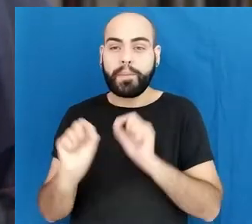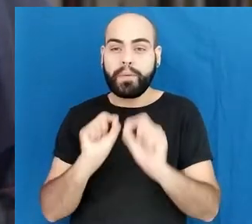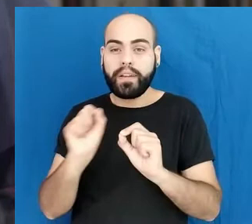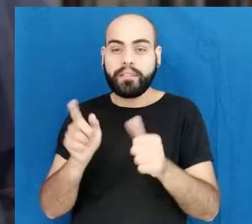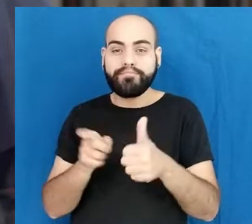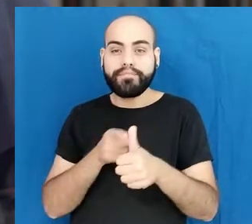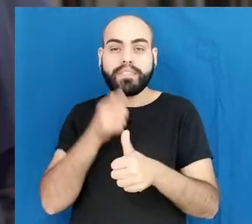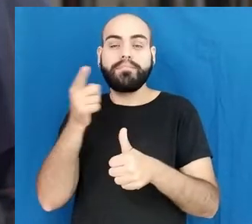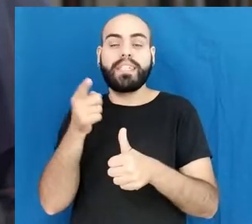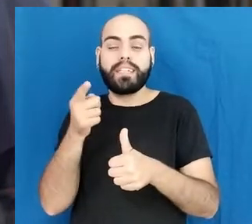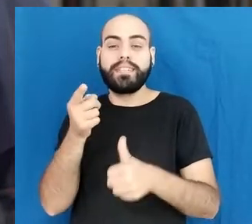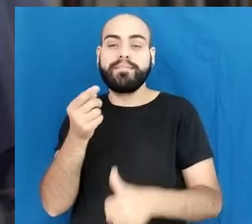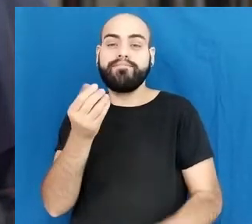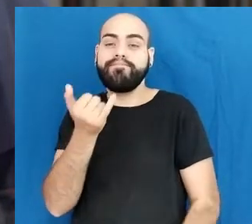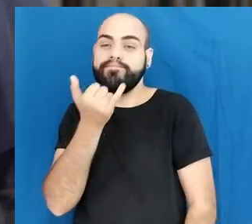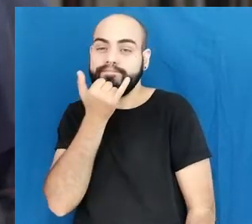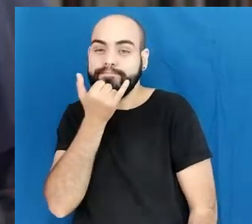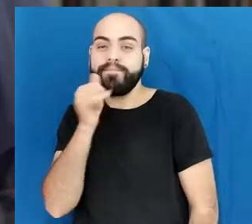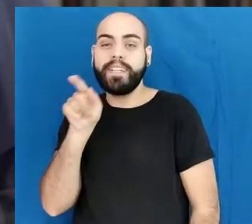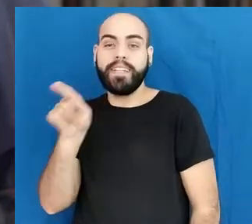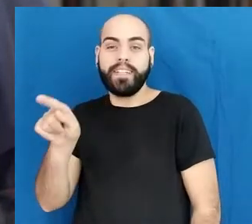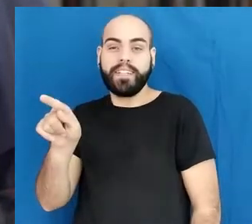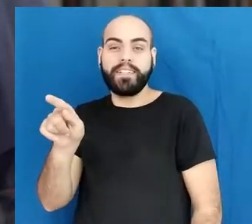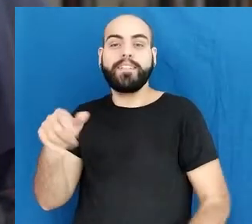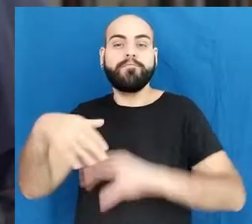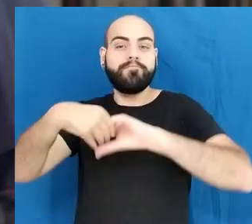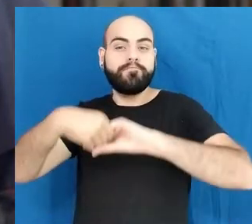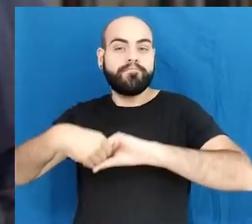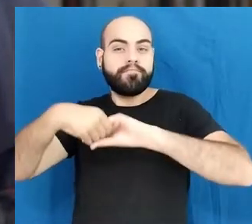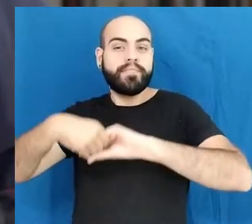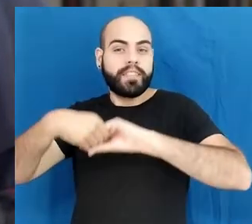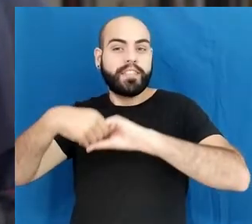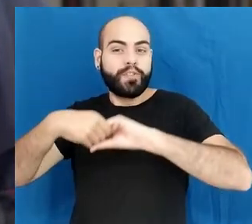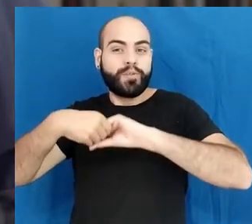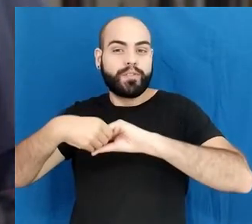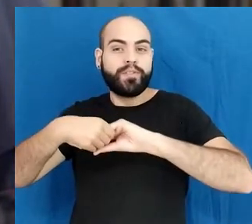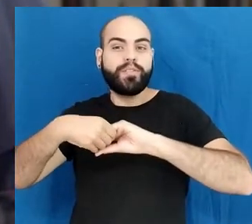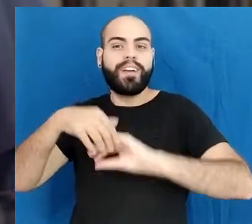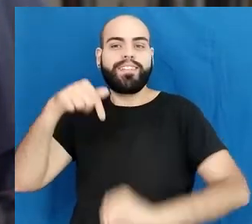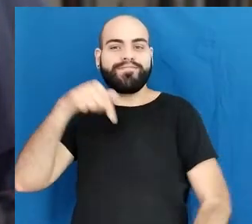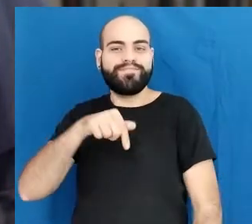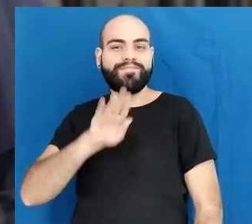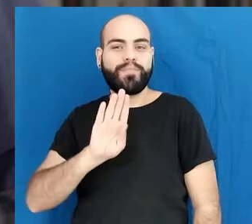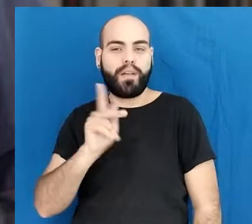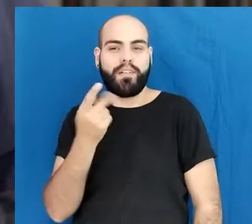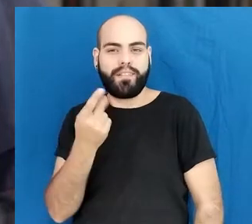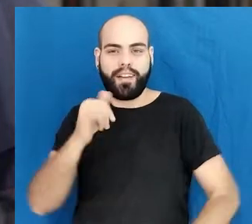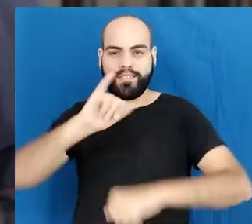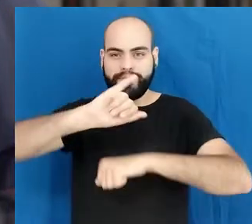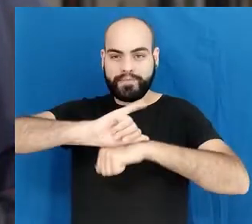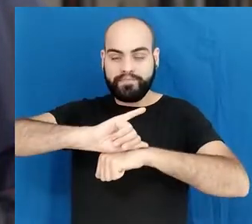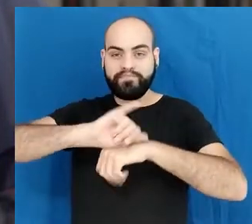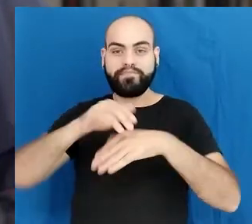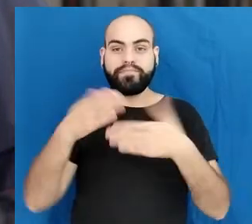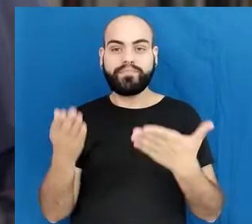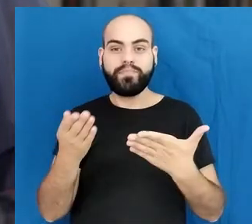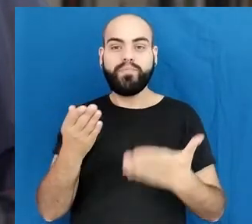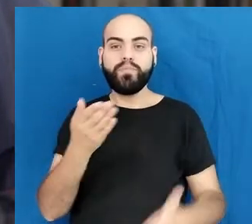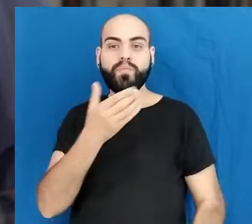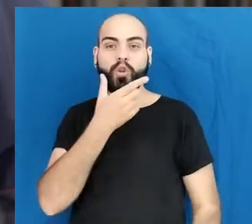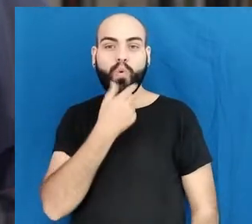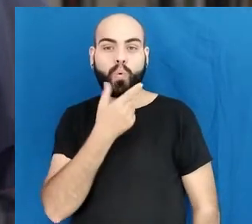Para quebrar esse gelo, eu falei, a primeira coisa que nós temos que fazer é fazer as pazes, o Niemeyer fazer as pazes com a